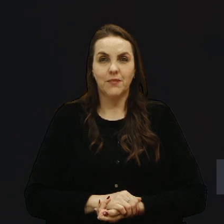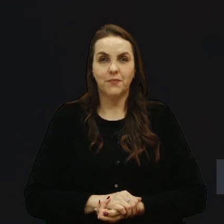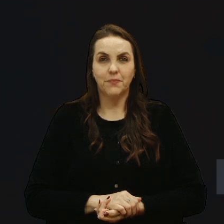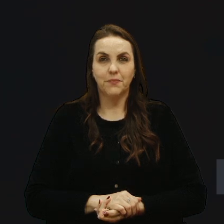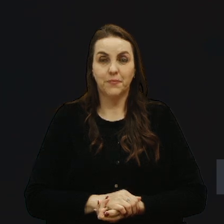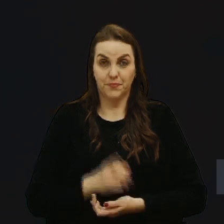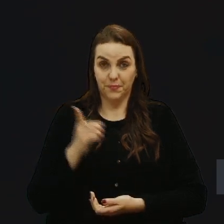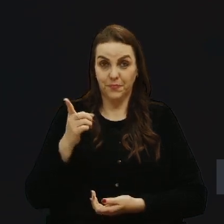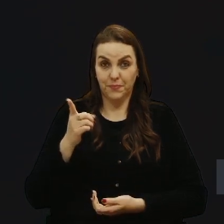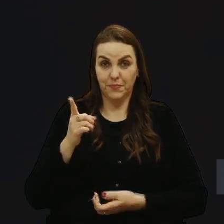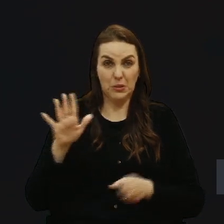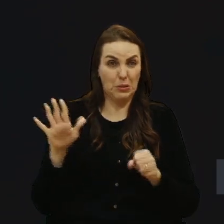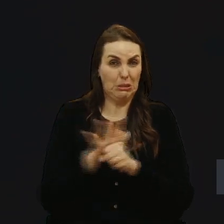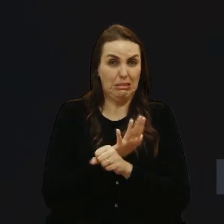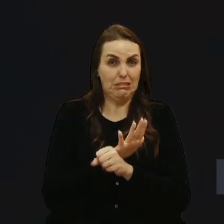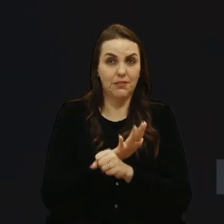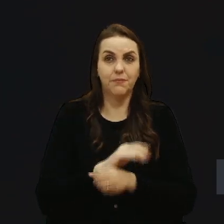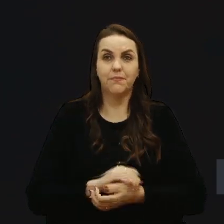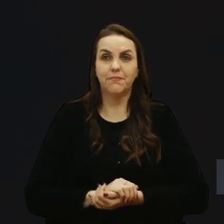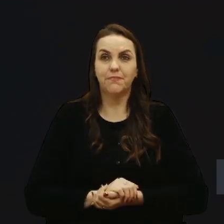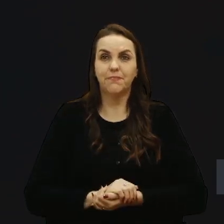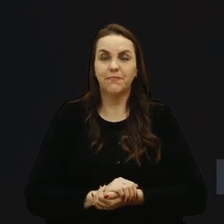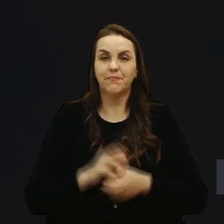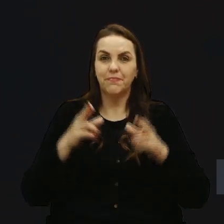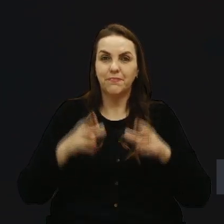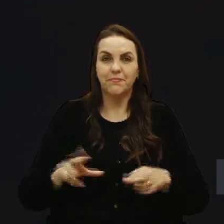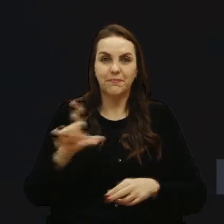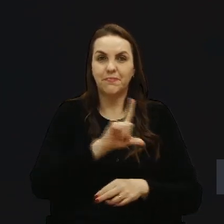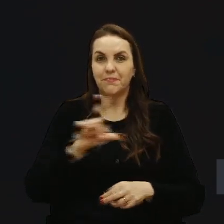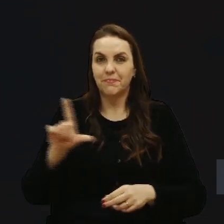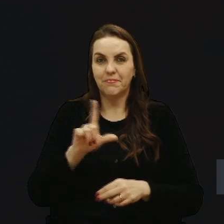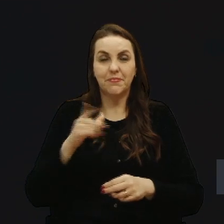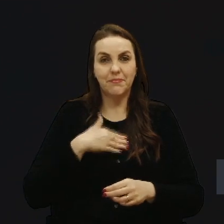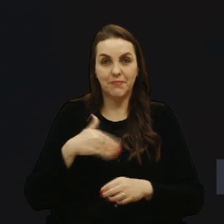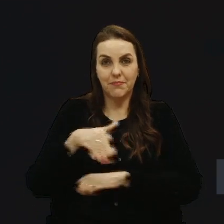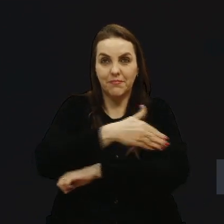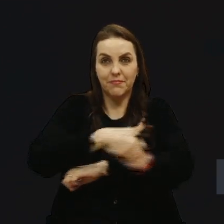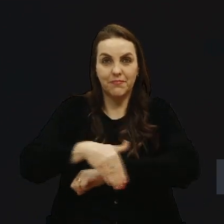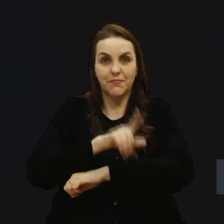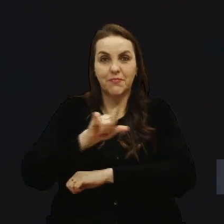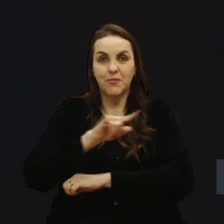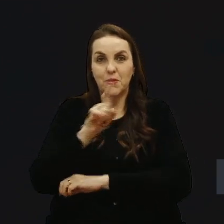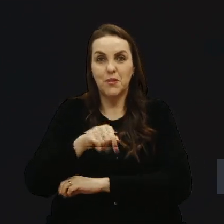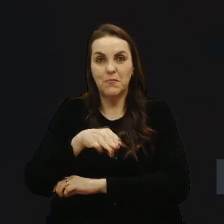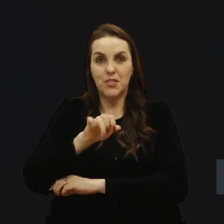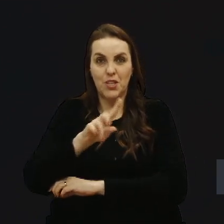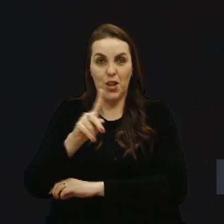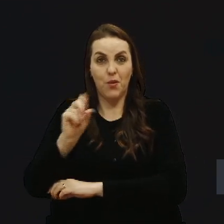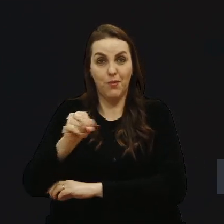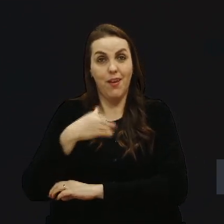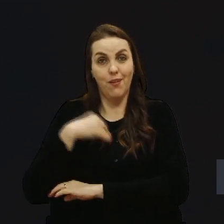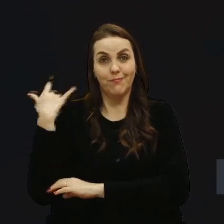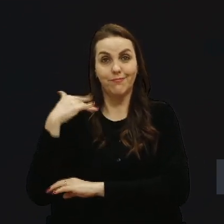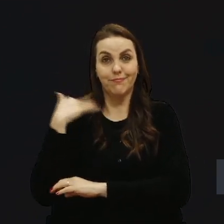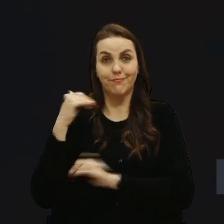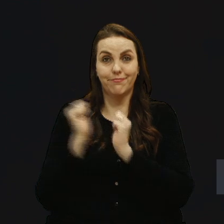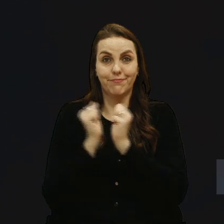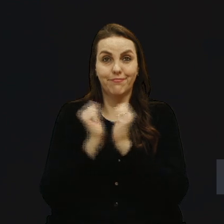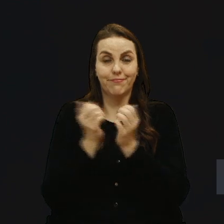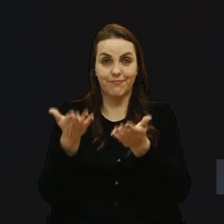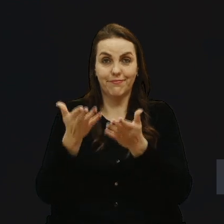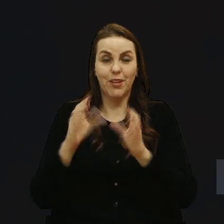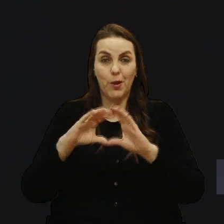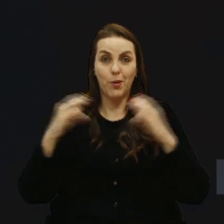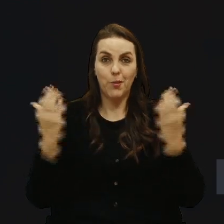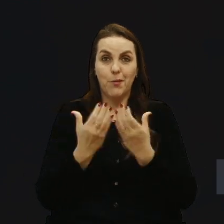Esse aí pouco lotado, né? Zona Leste, minha terra natal, Rua Luiz Miquelon, e eu e a Andressa estamos aqui hoje porque a nossa comunidade